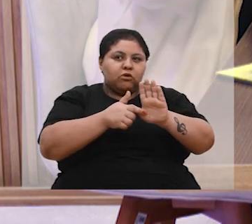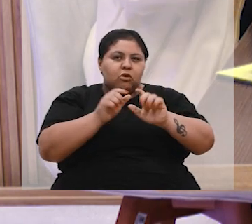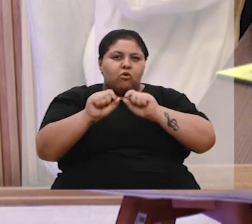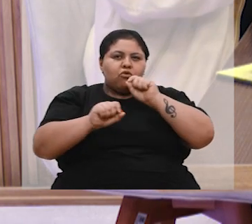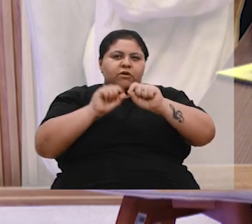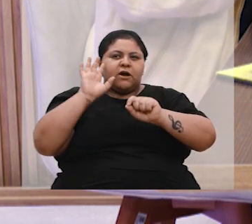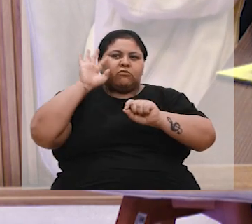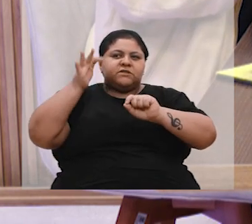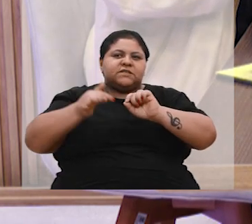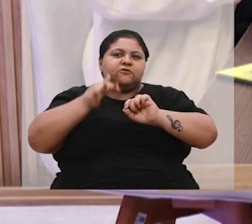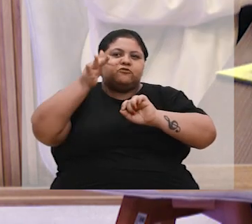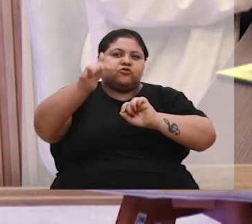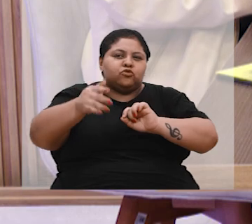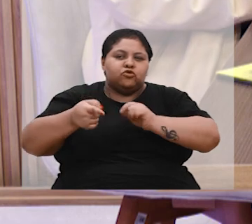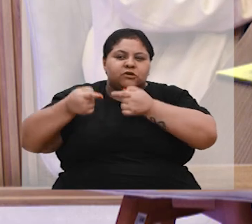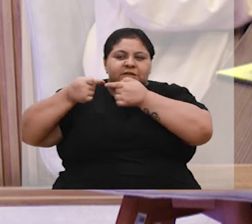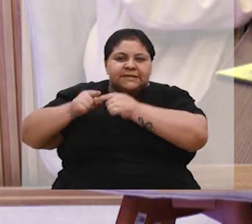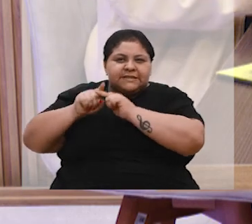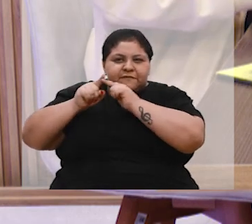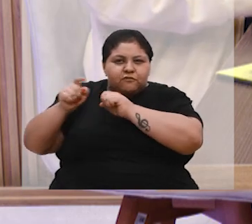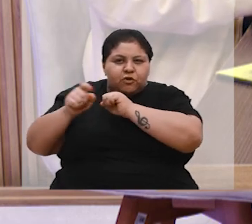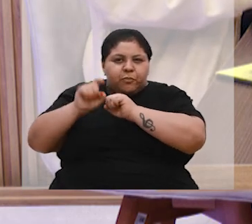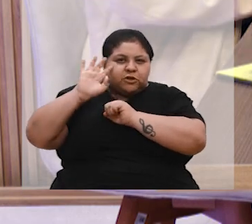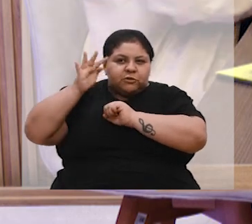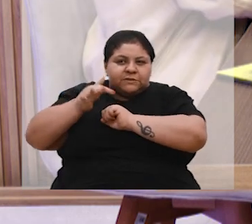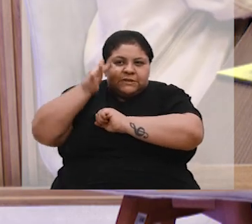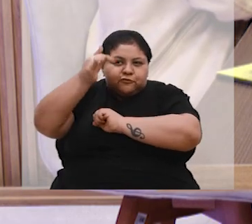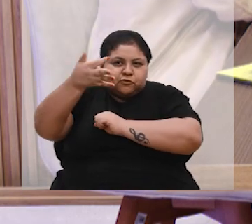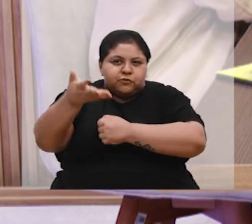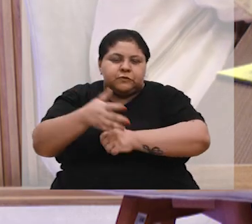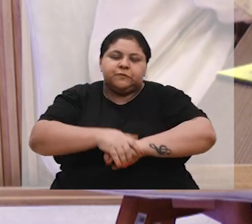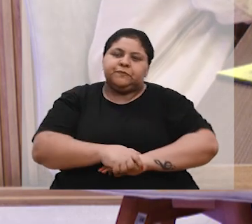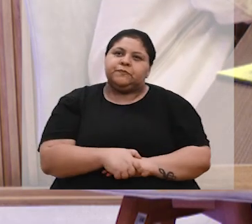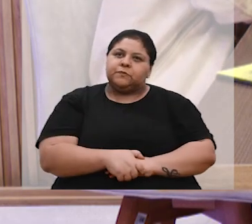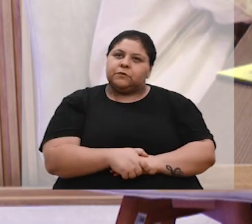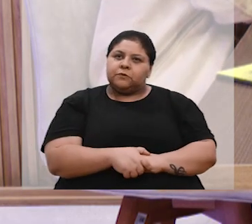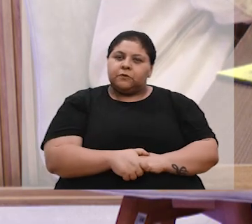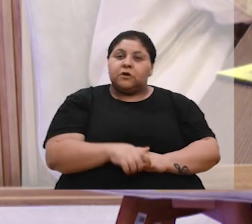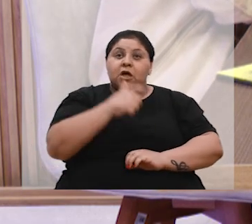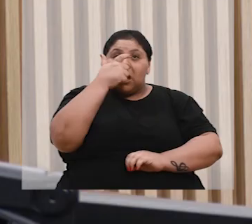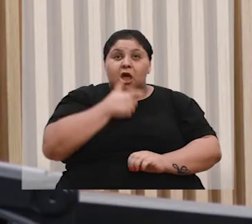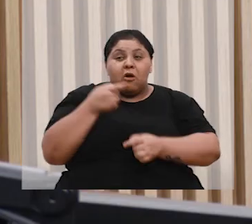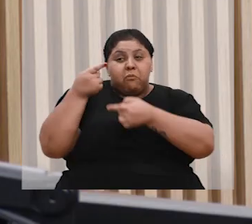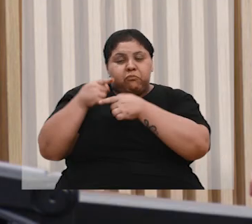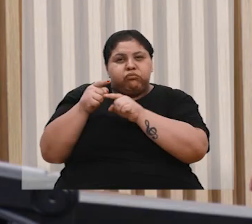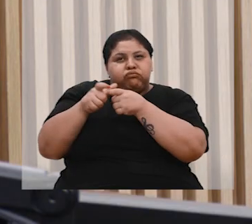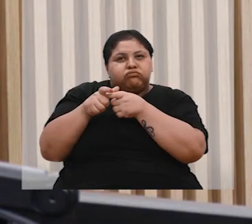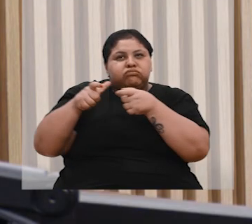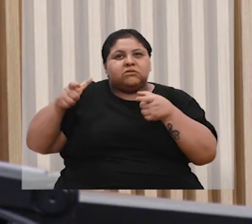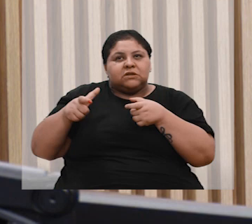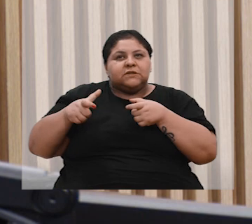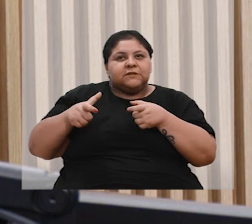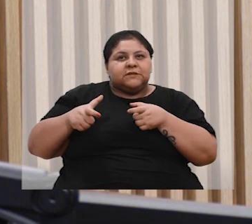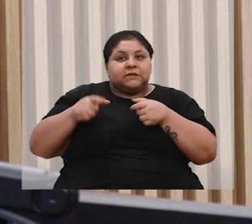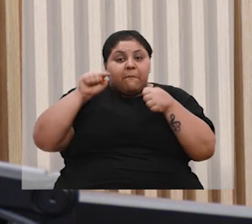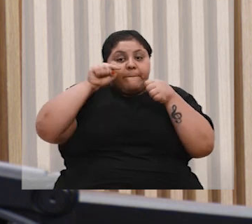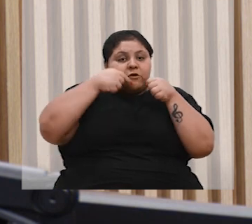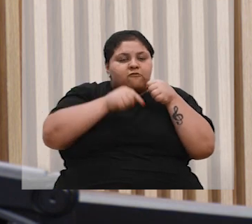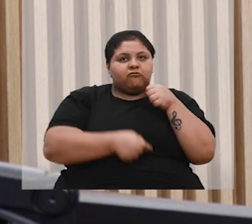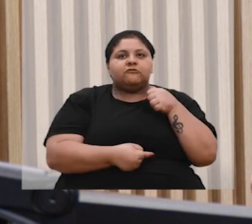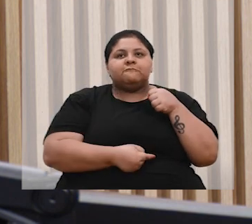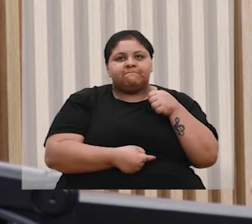onde estamos indo? Quais são os desafios que tu enxerga para os próximos anos aqui? Eu acho que o desafio é grande no sentido